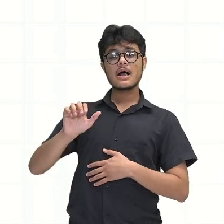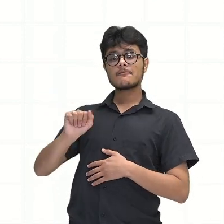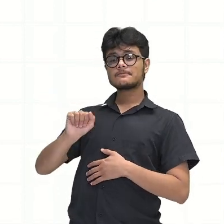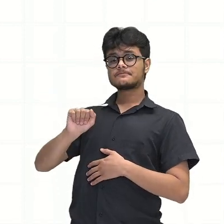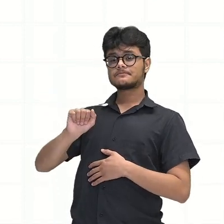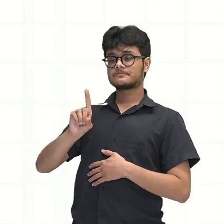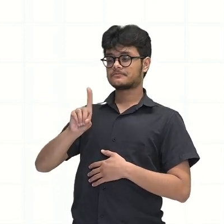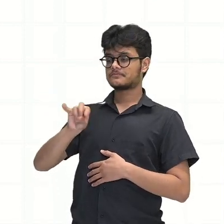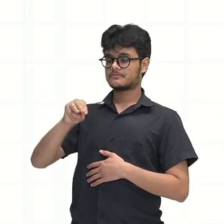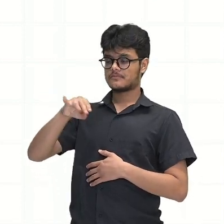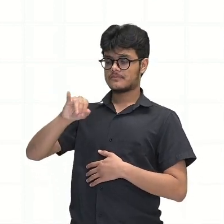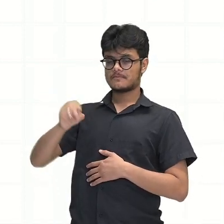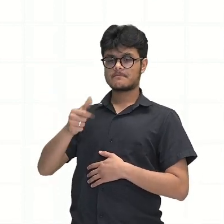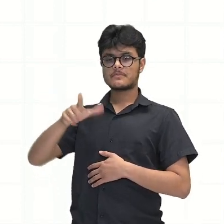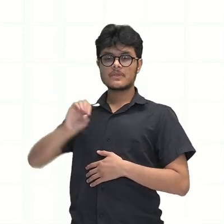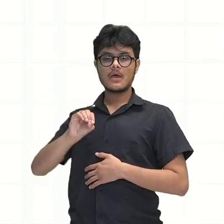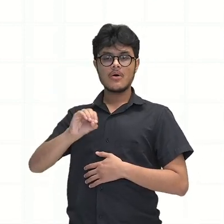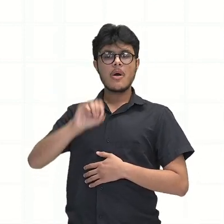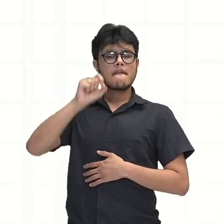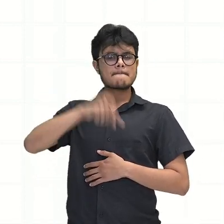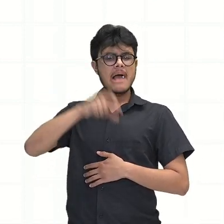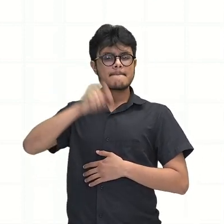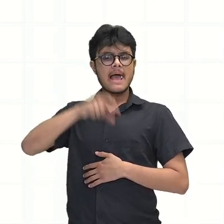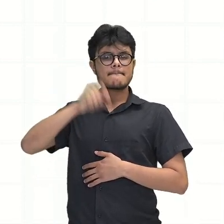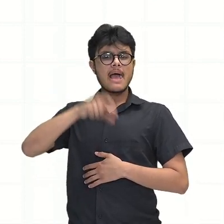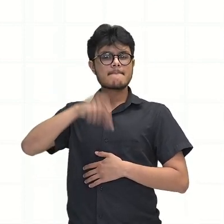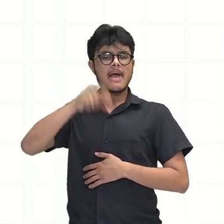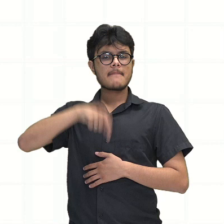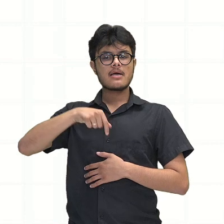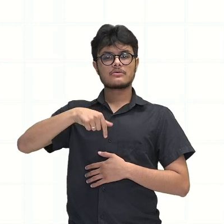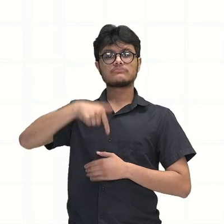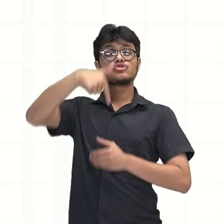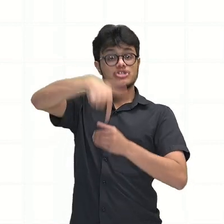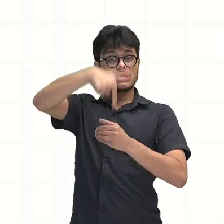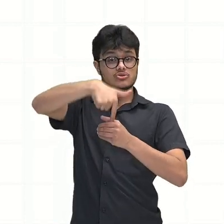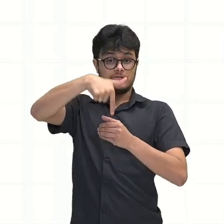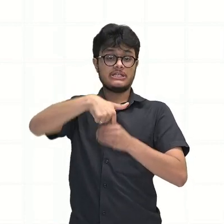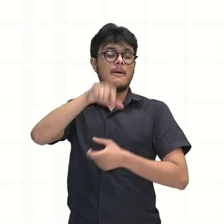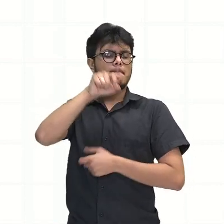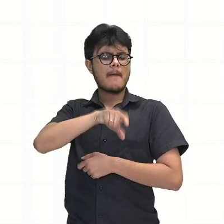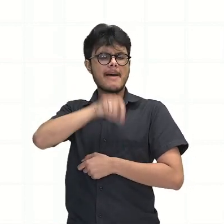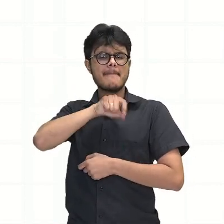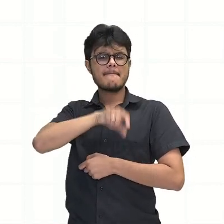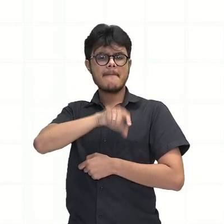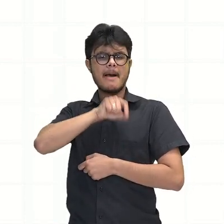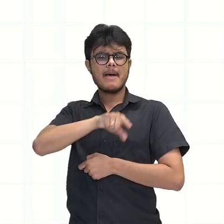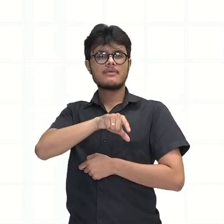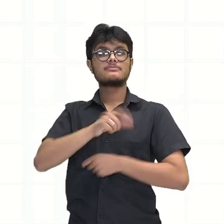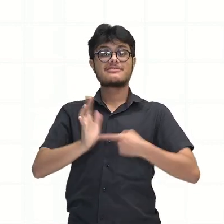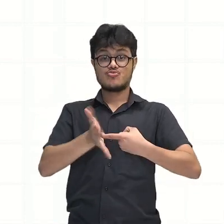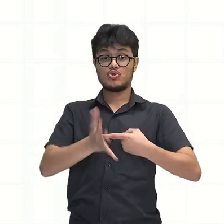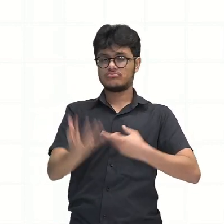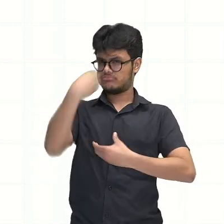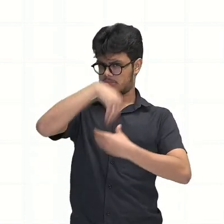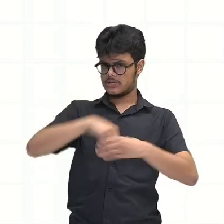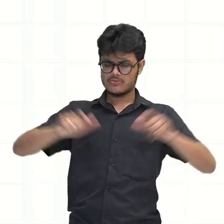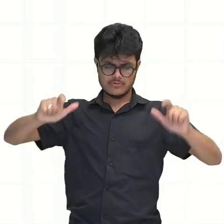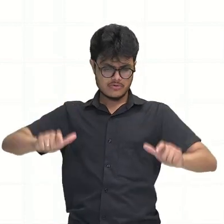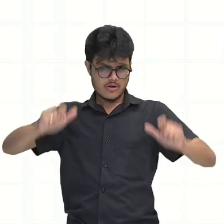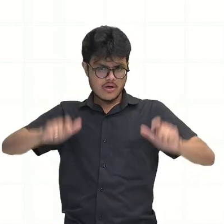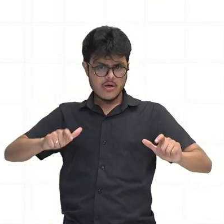admissão, ela vai controlar aí a entrada essa mistura, né? Tão importante, que é o